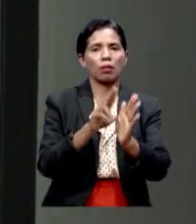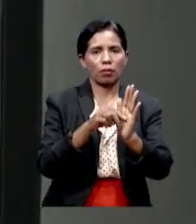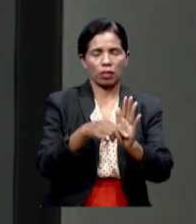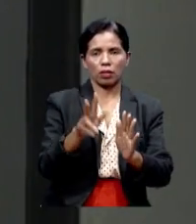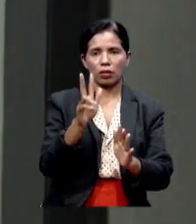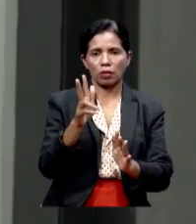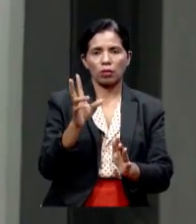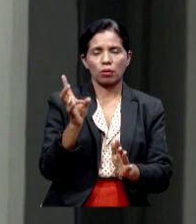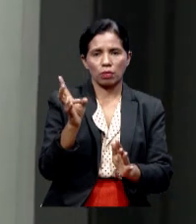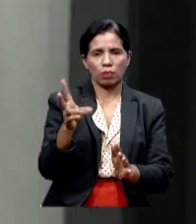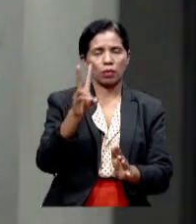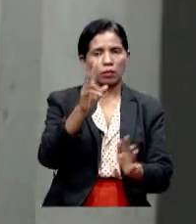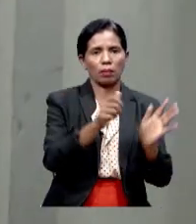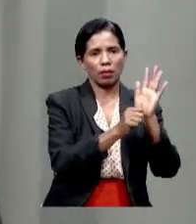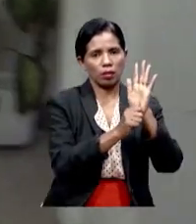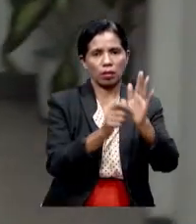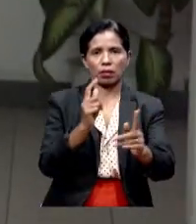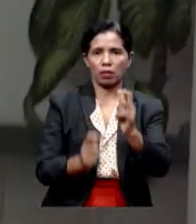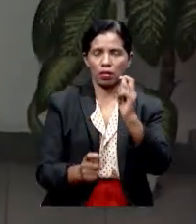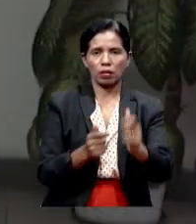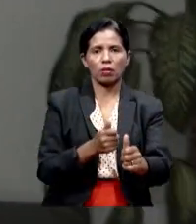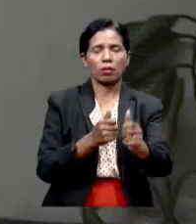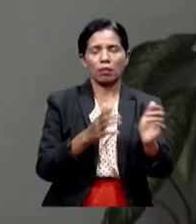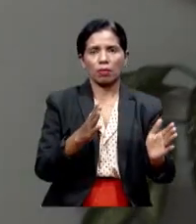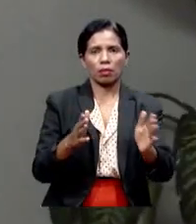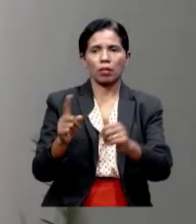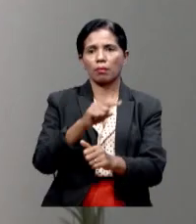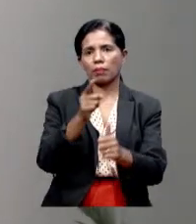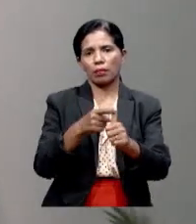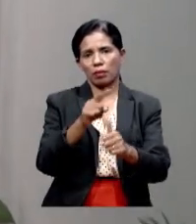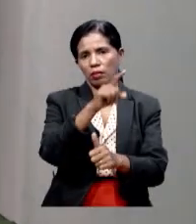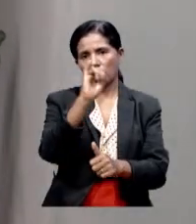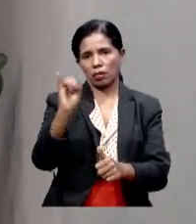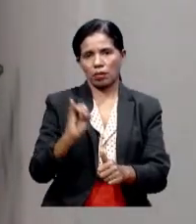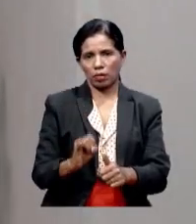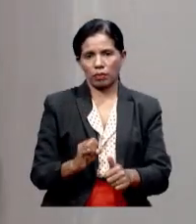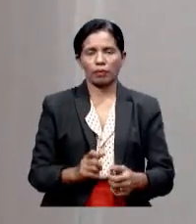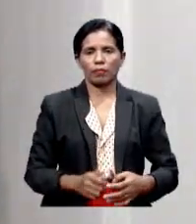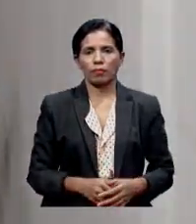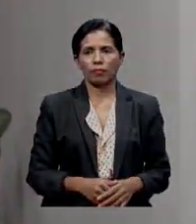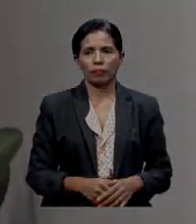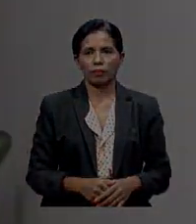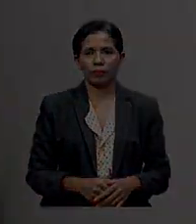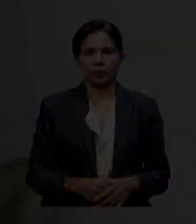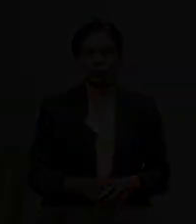Rasingruá, onde apresenta para o Tribunal ter processo primeiro interrogatório. João Carlos Marito da Costa, GMN.